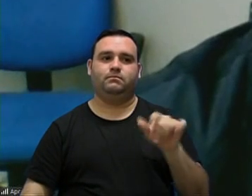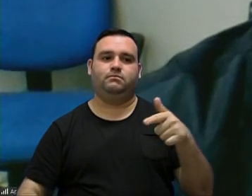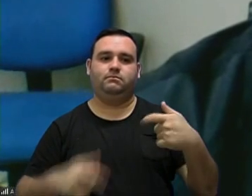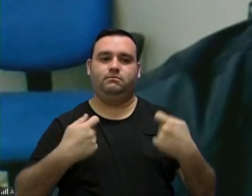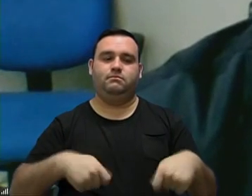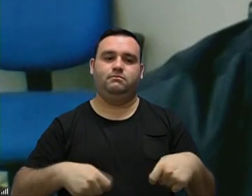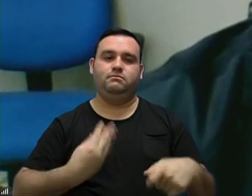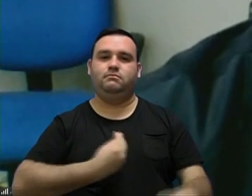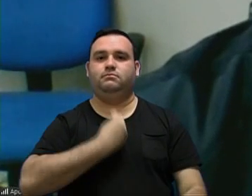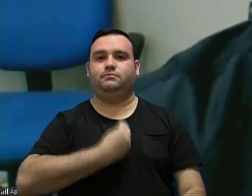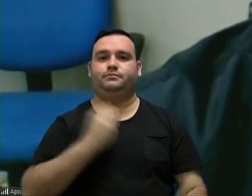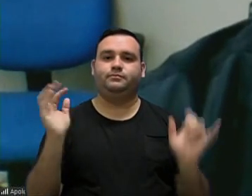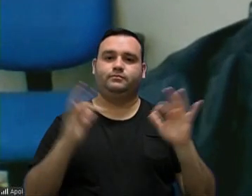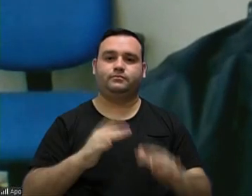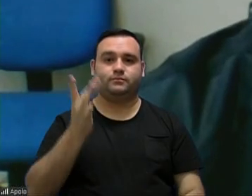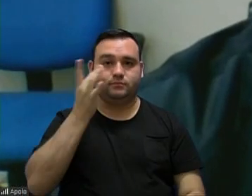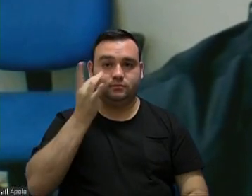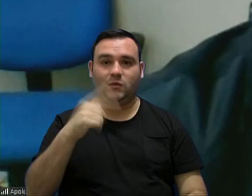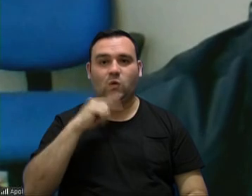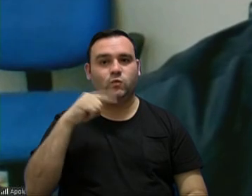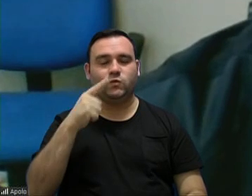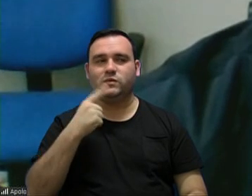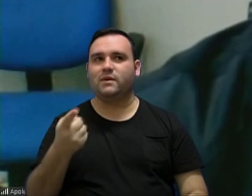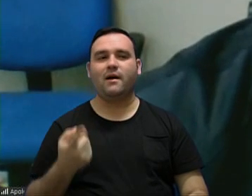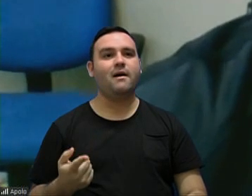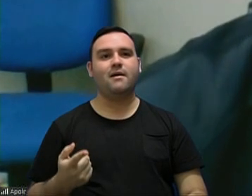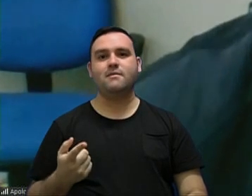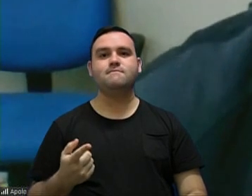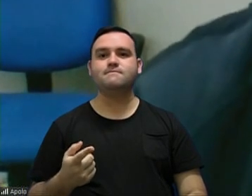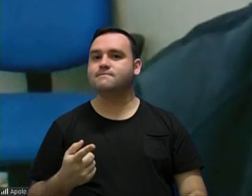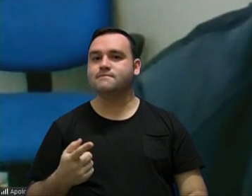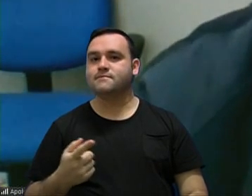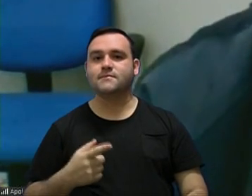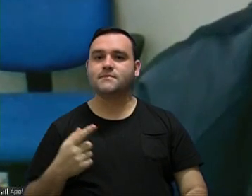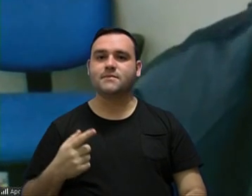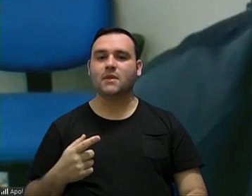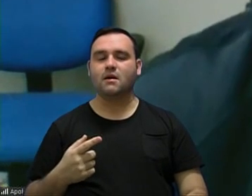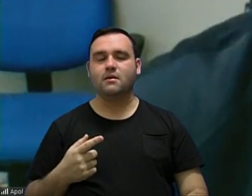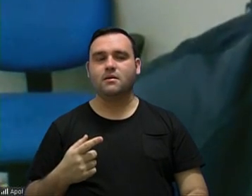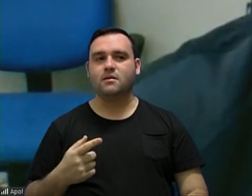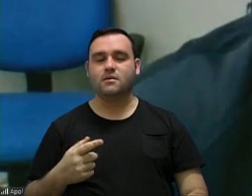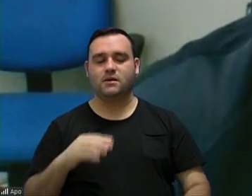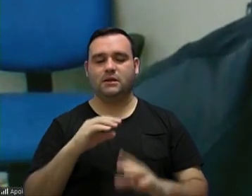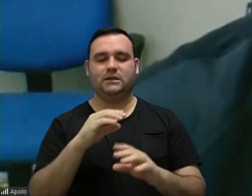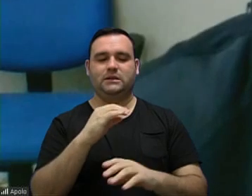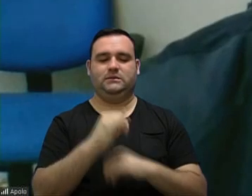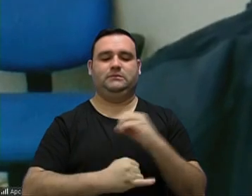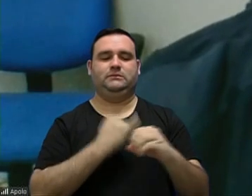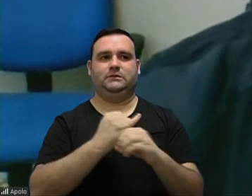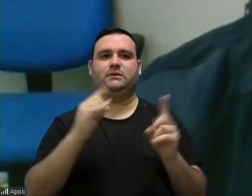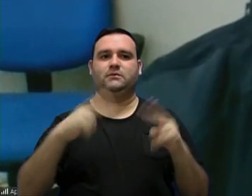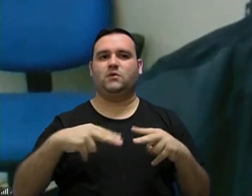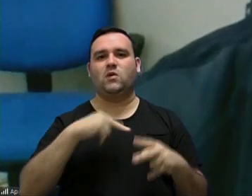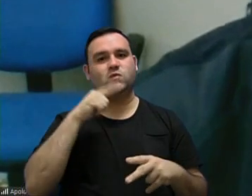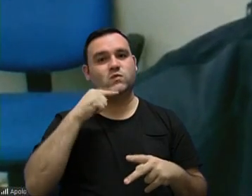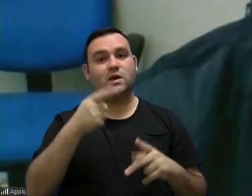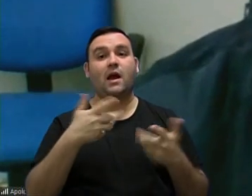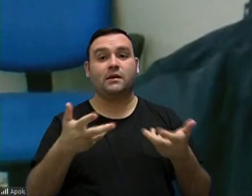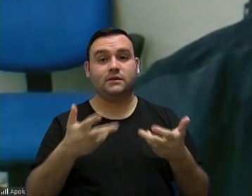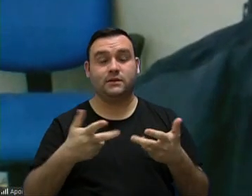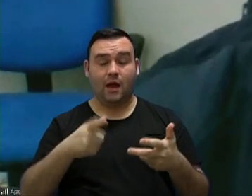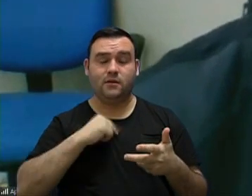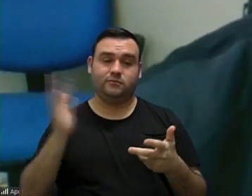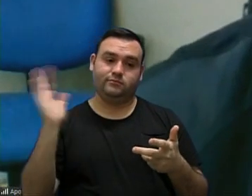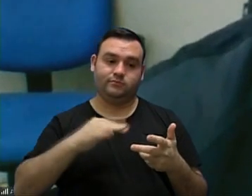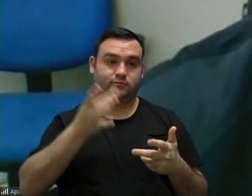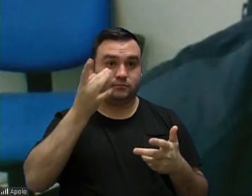ser presencial, né? Não vai ter como ter como online, certo? Então, nós queremos que seja